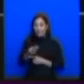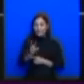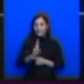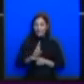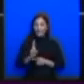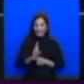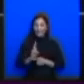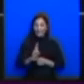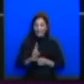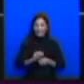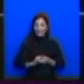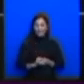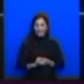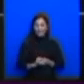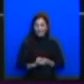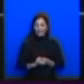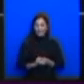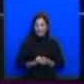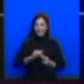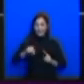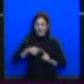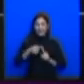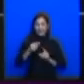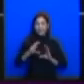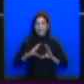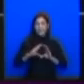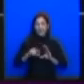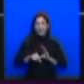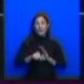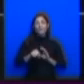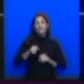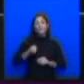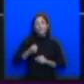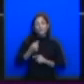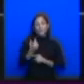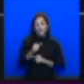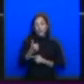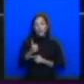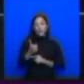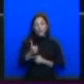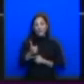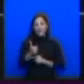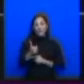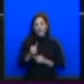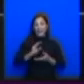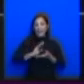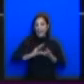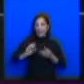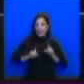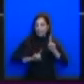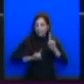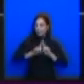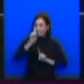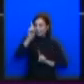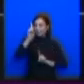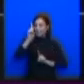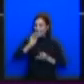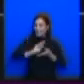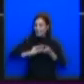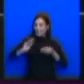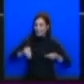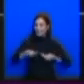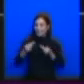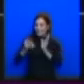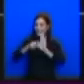de reais. Mais uma bola sorteada, 11. Bola 11 é prêmio recorde. E esse